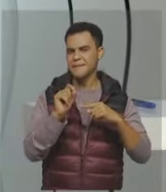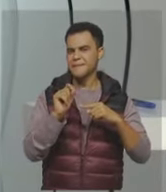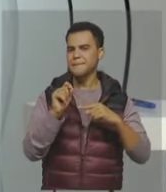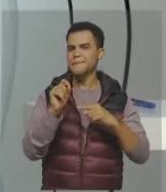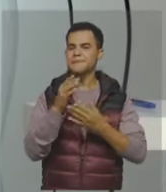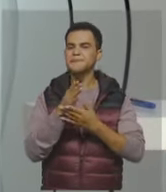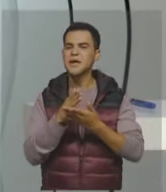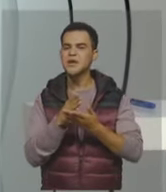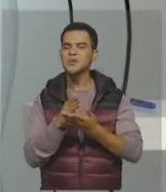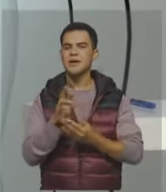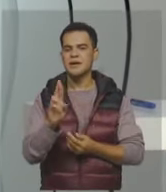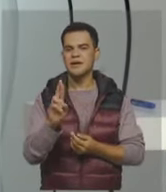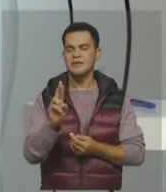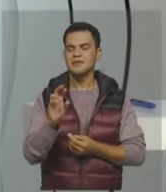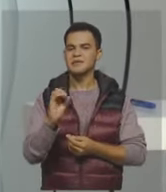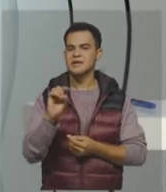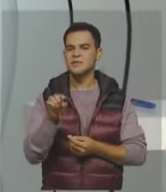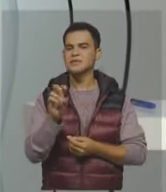meio R.